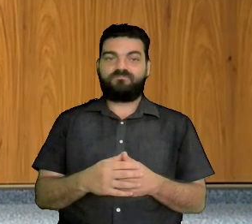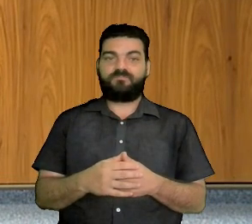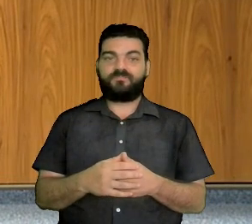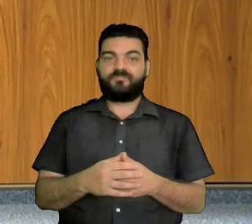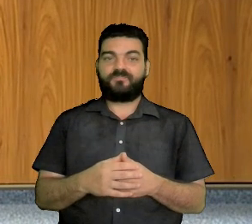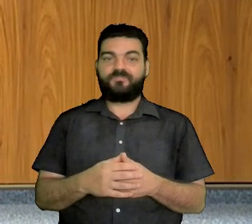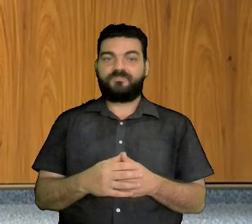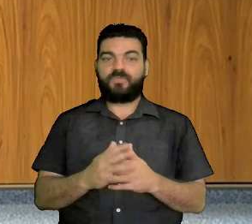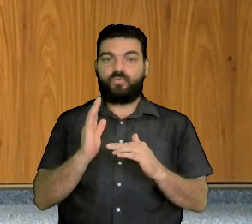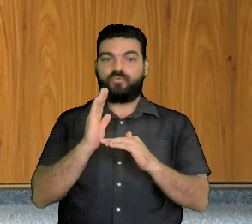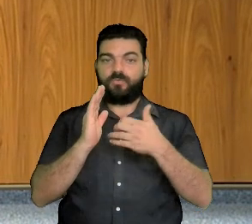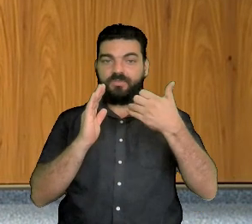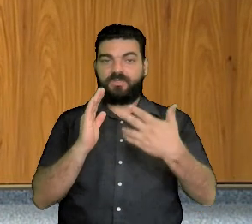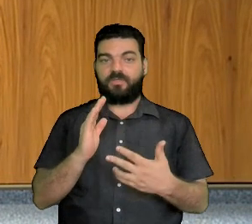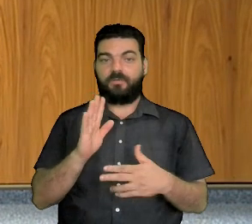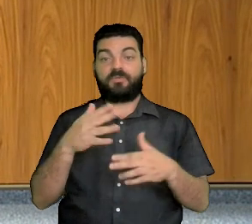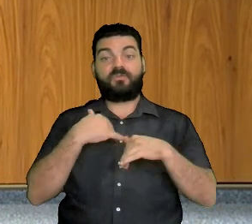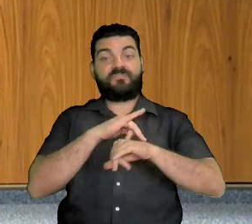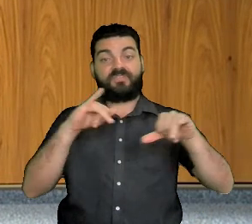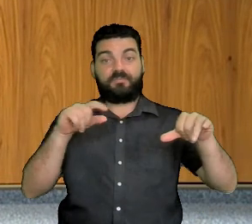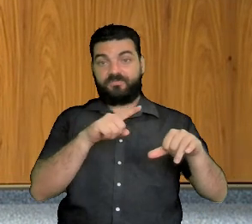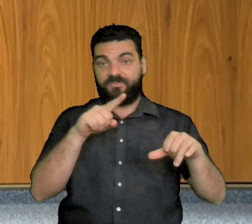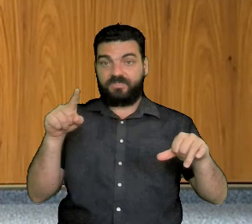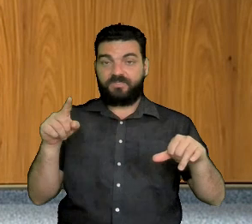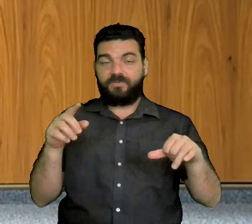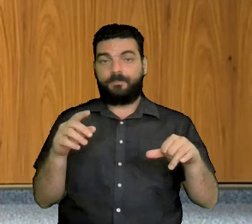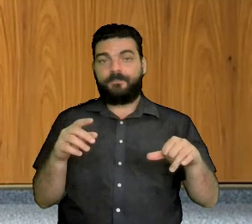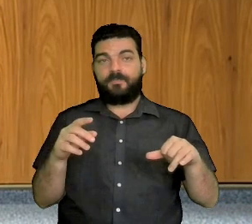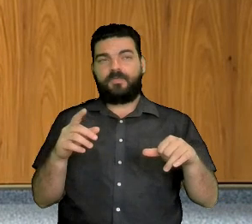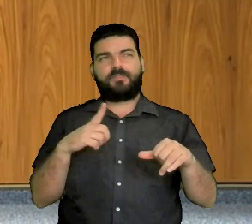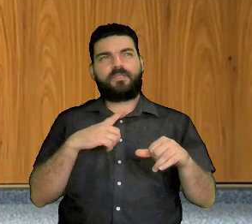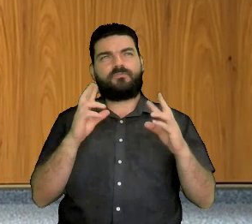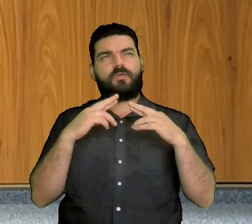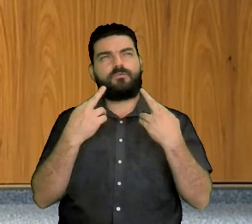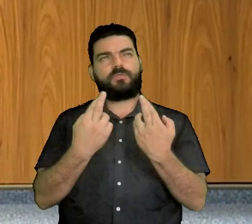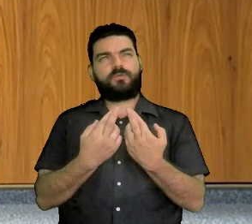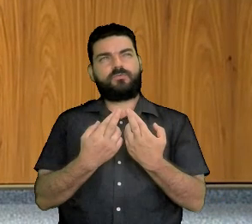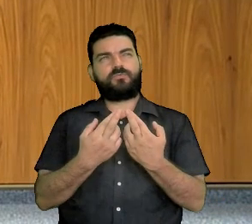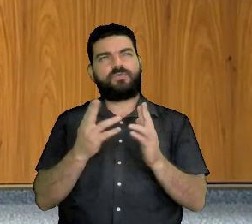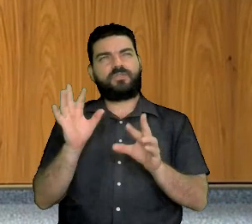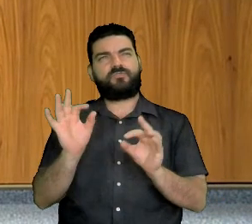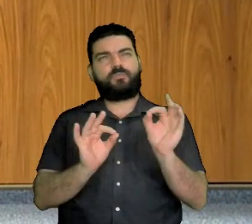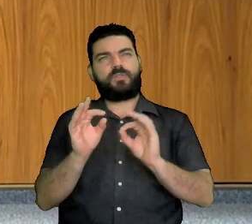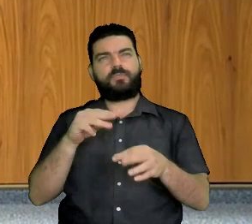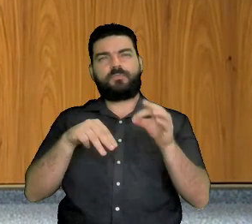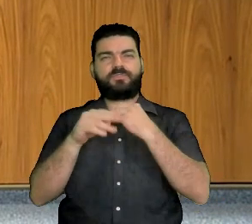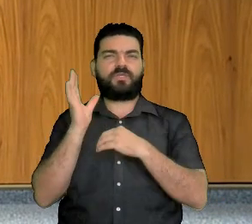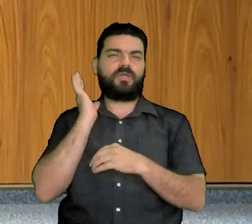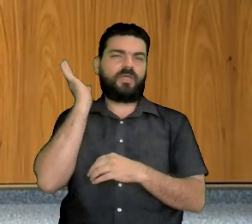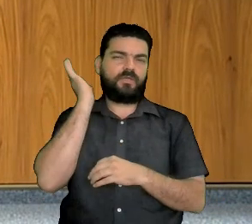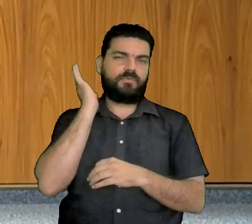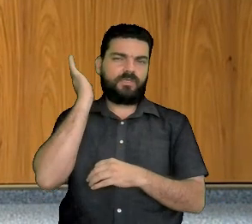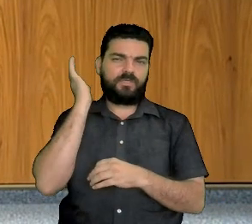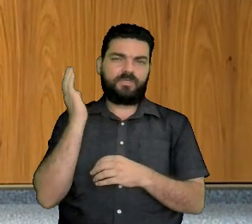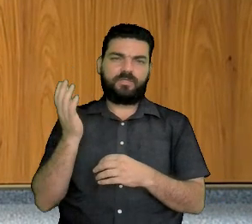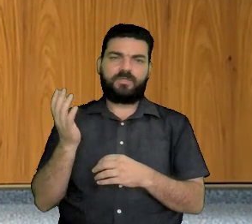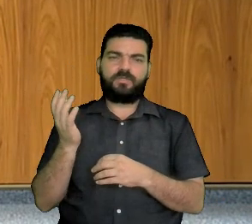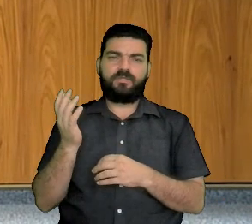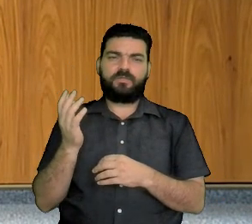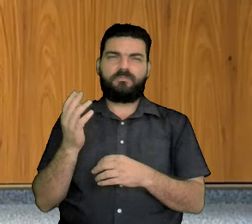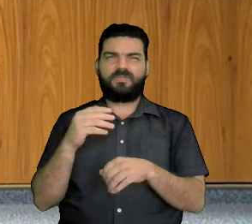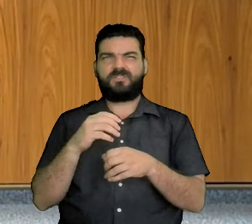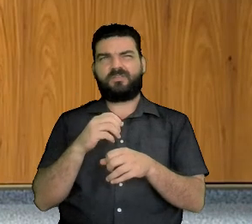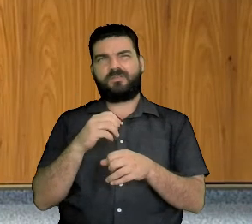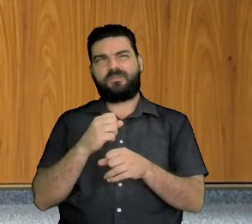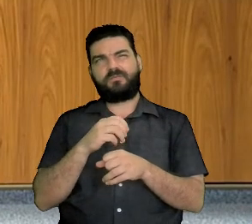Por fim, eu gostaria de compartilhar com todos uma reunião convocada pela ministra Carmen Lúcia, no final de